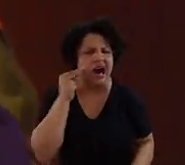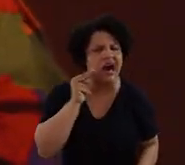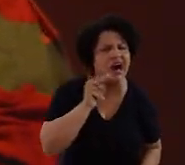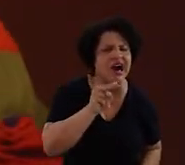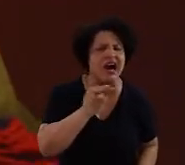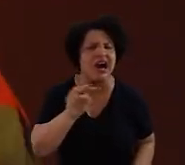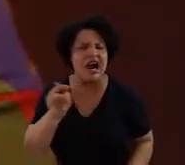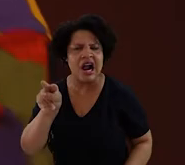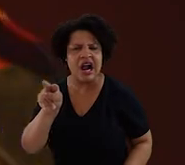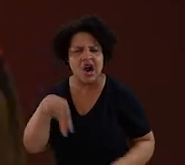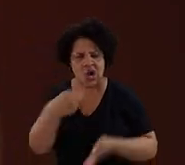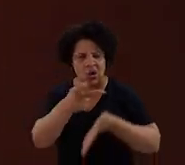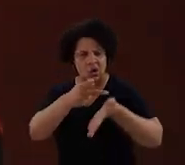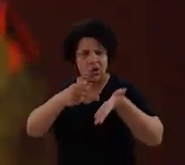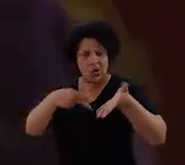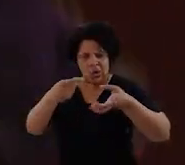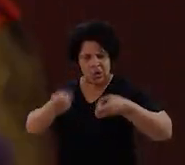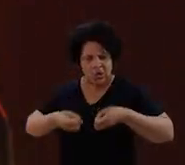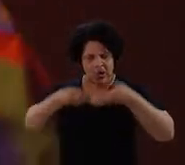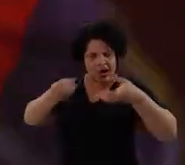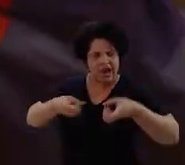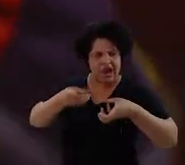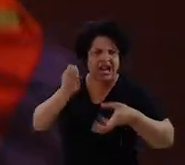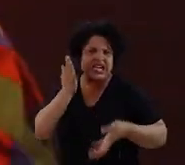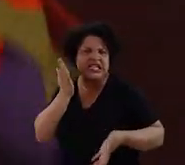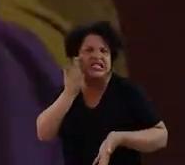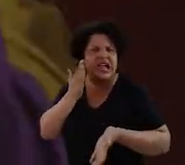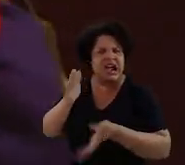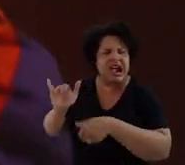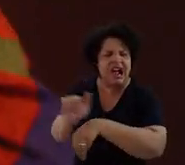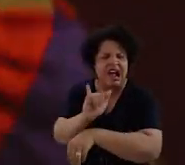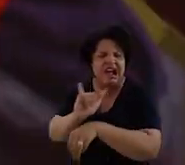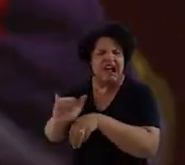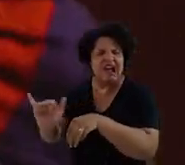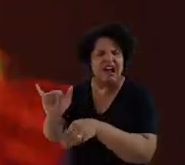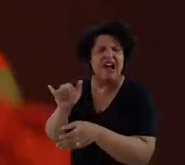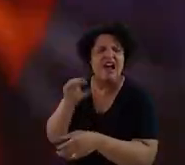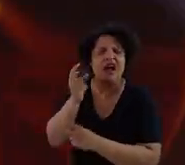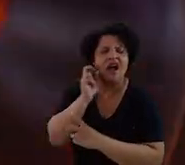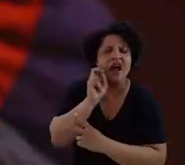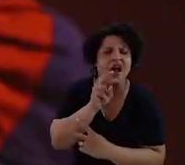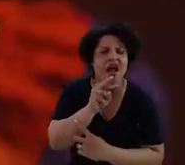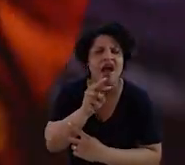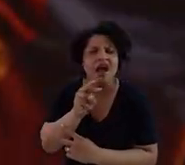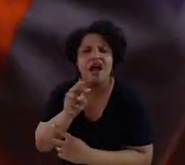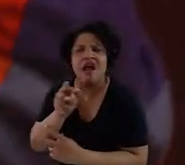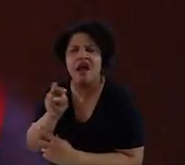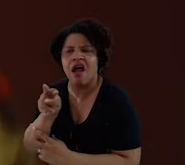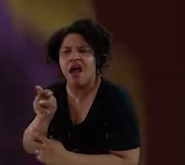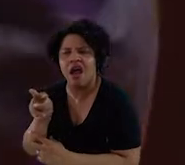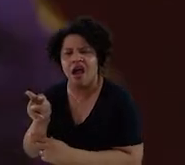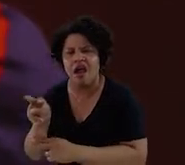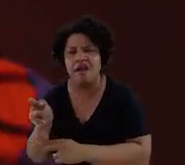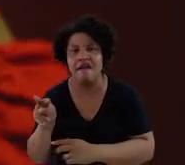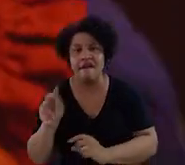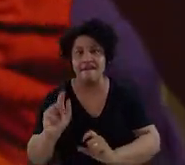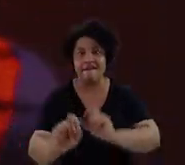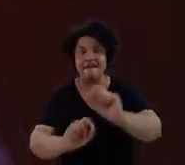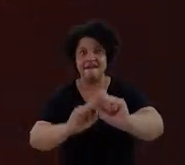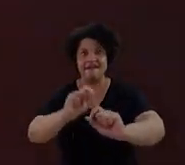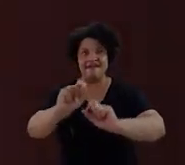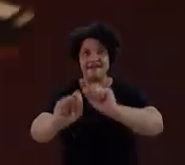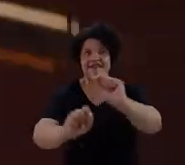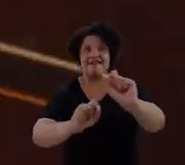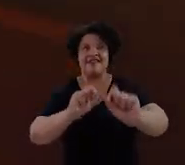poema. Chama essa bicha, montei o esquema. Tô cheio de ódio e sem emblema. Eu sou escuto o que você pensa. Lançou fogo através de. Chama essa